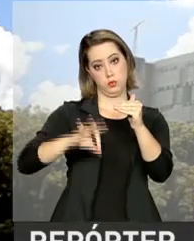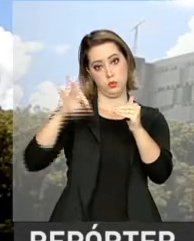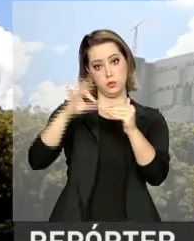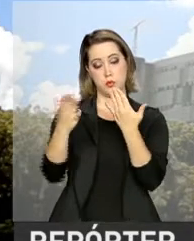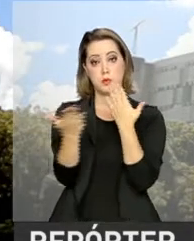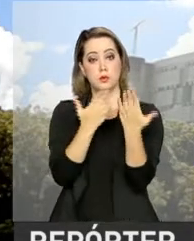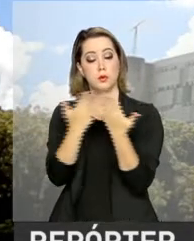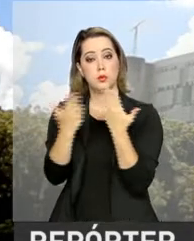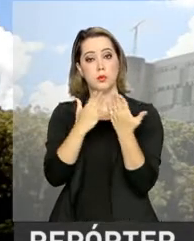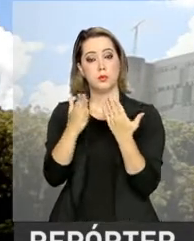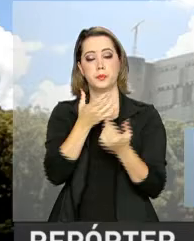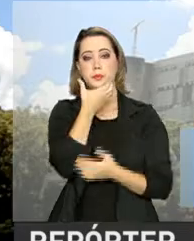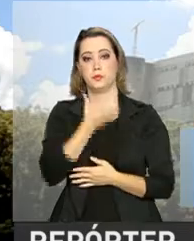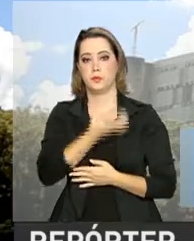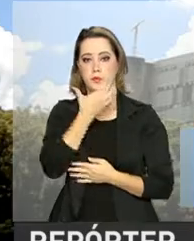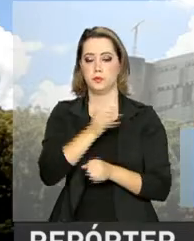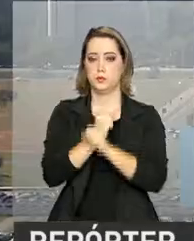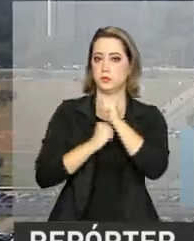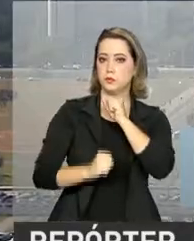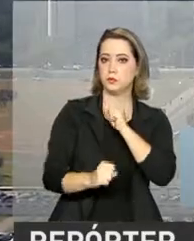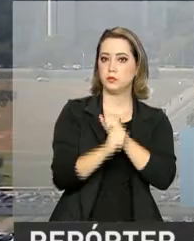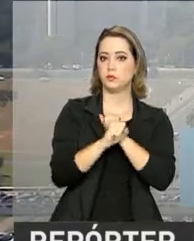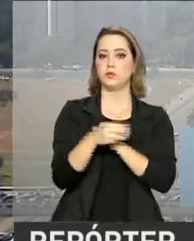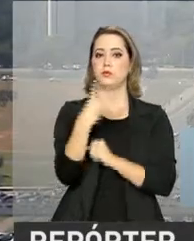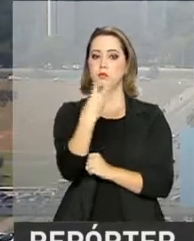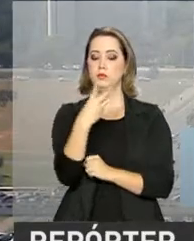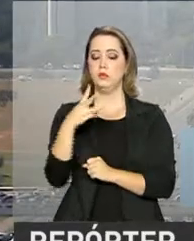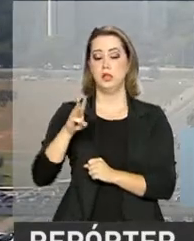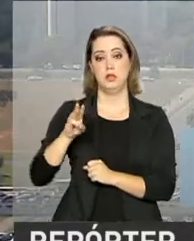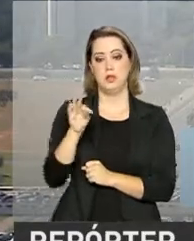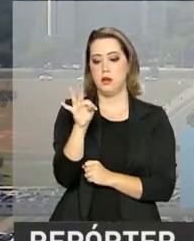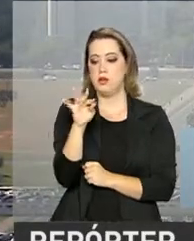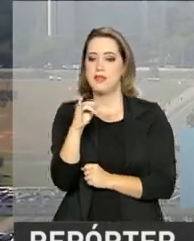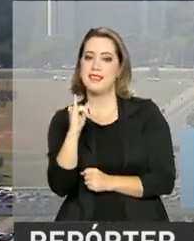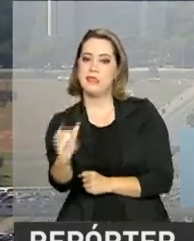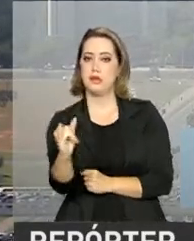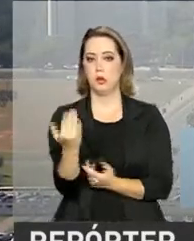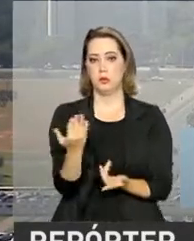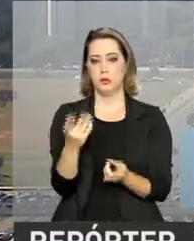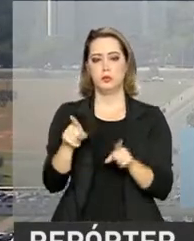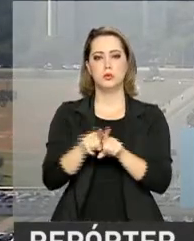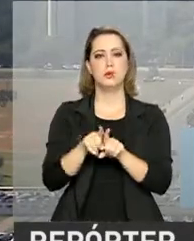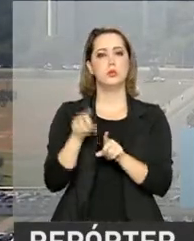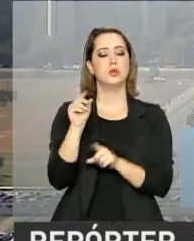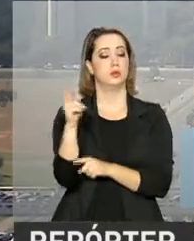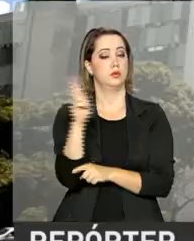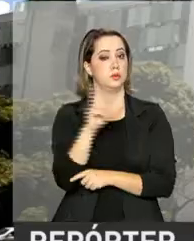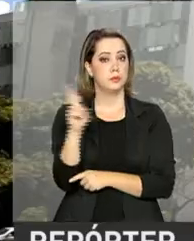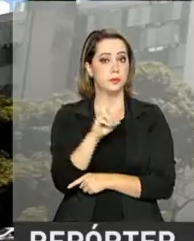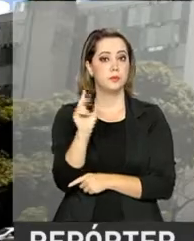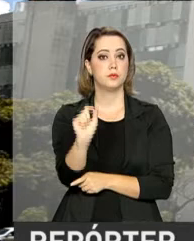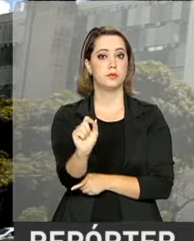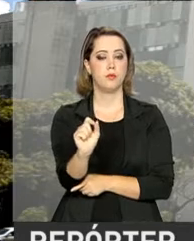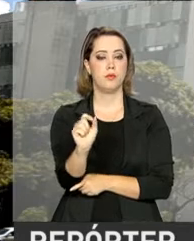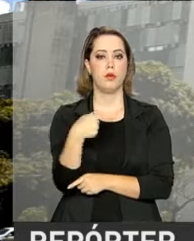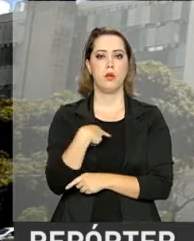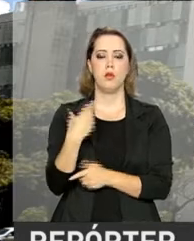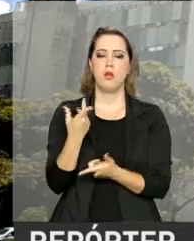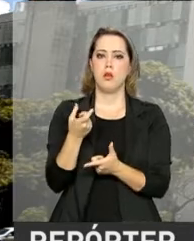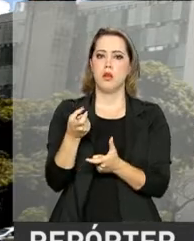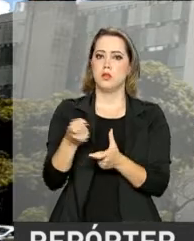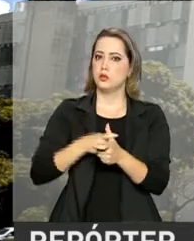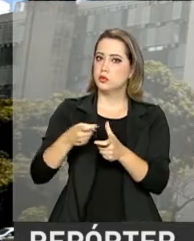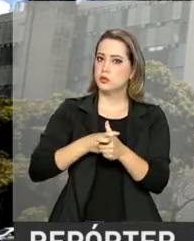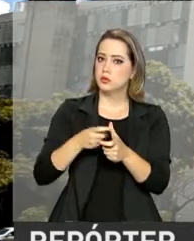com dezembro do ano passado e ficou em 3 trilhões e 53 bilhões de reais contraída pelo